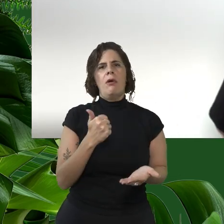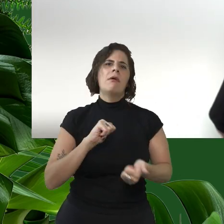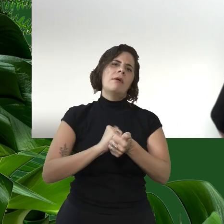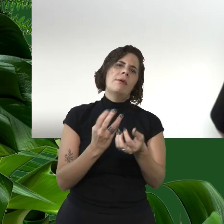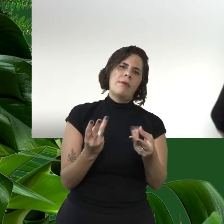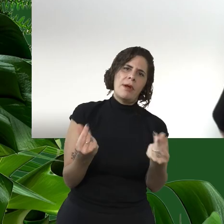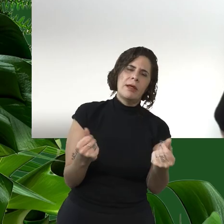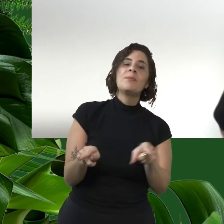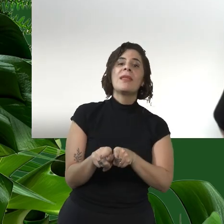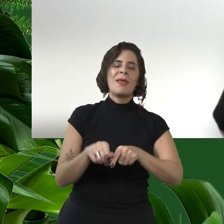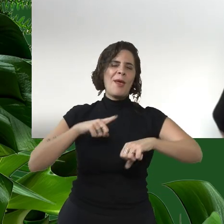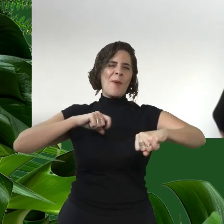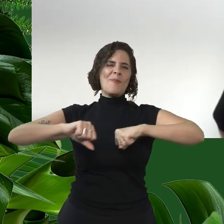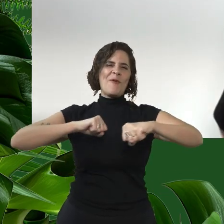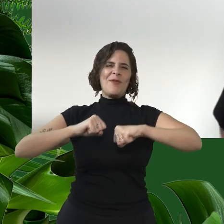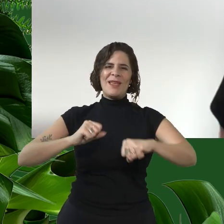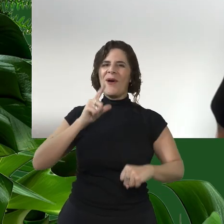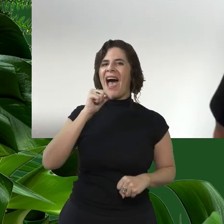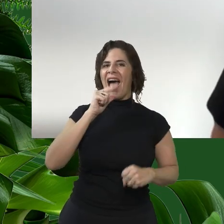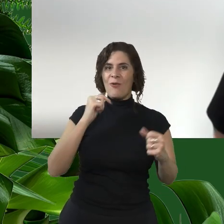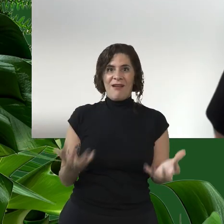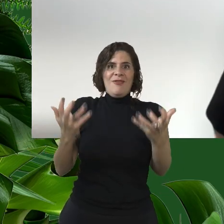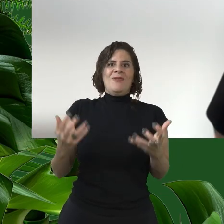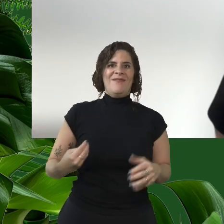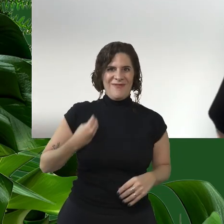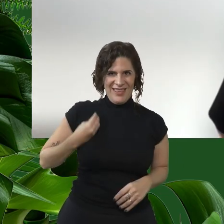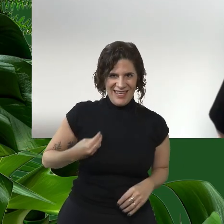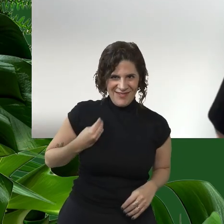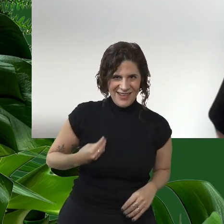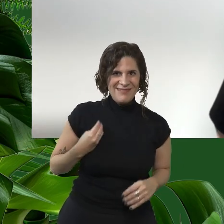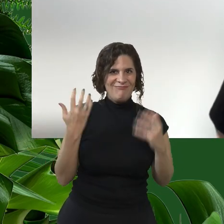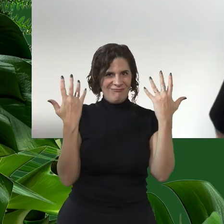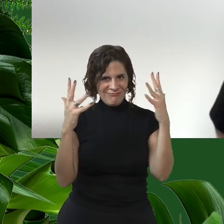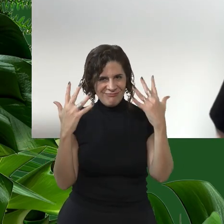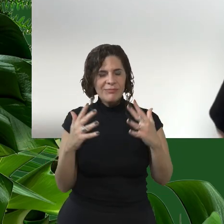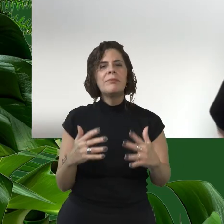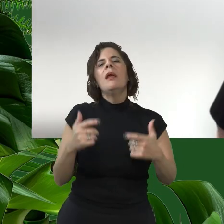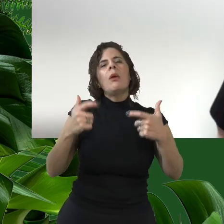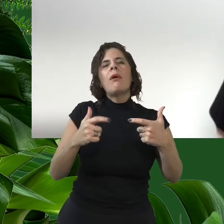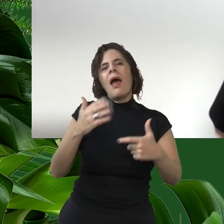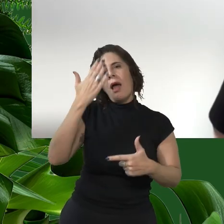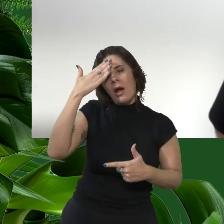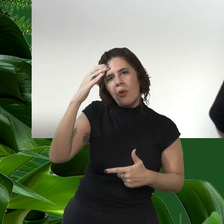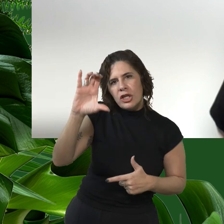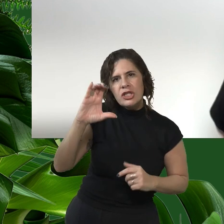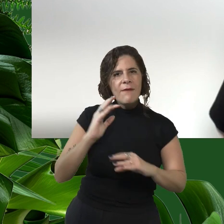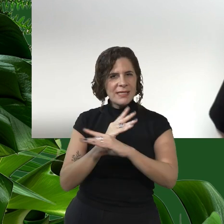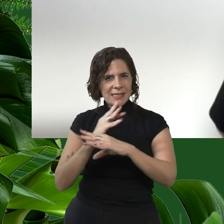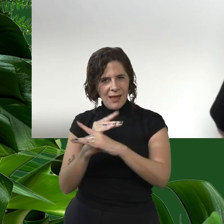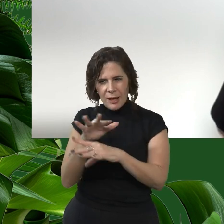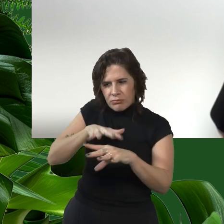movimentos Viva Água. Hoje a gente tem o Viva Água na região metropolitana de Curitiba e na região